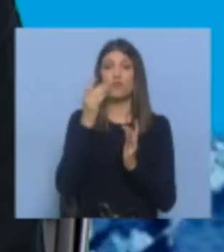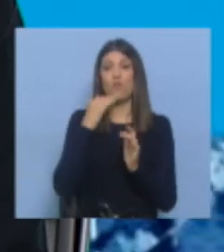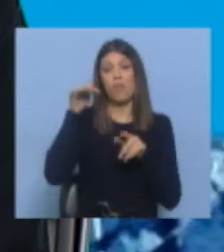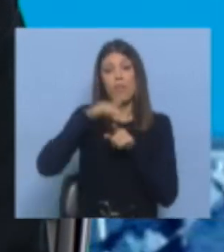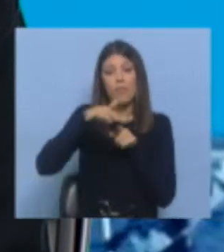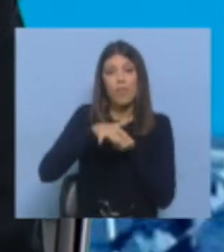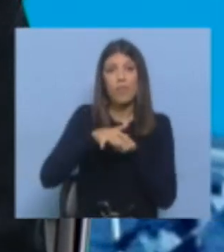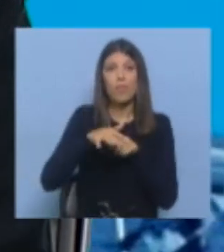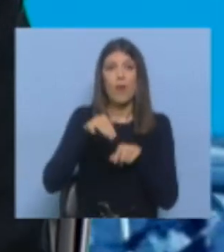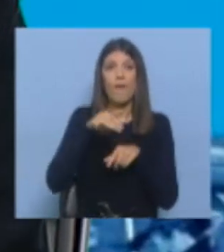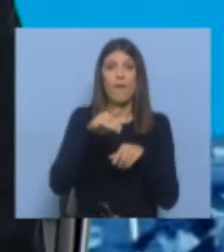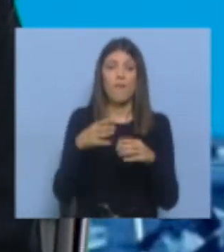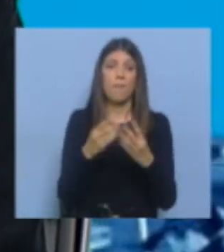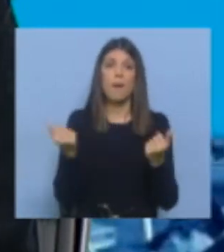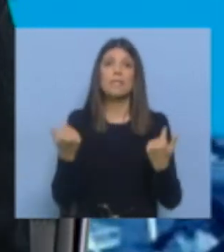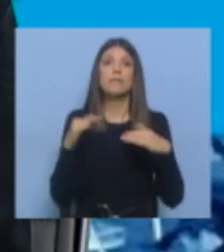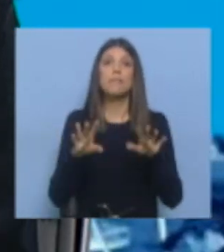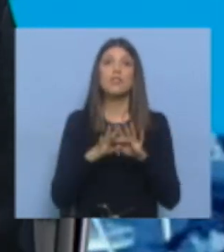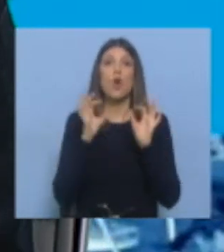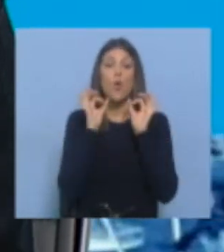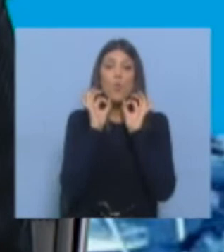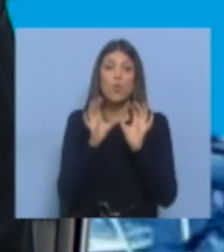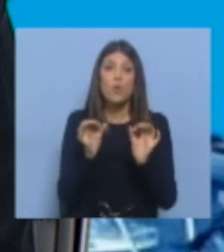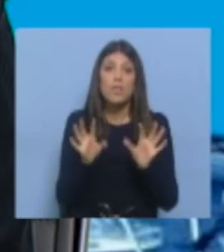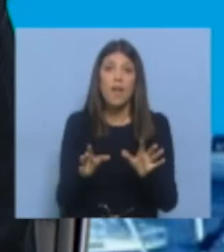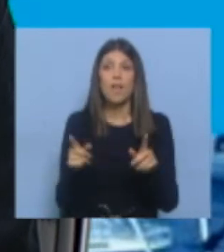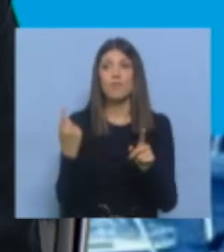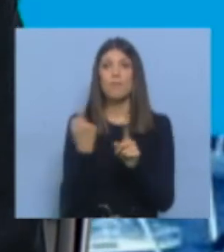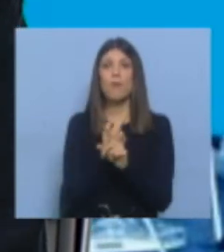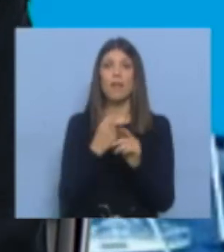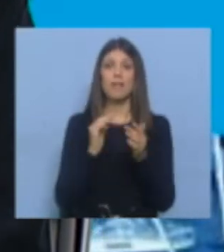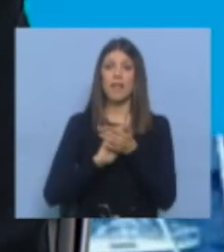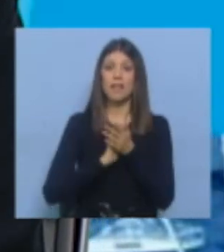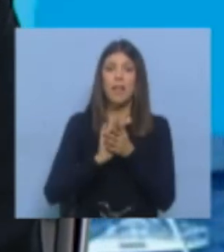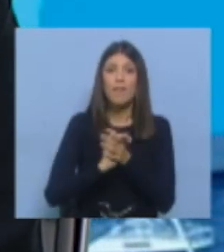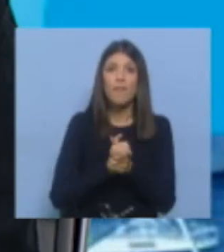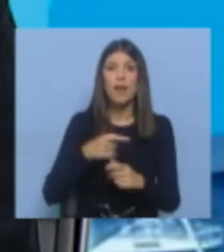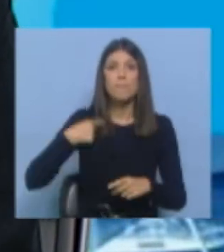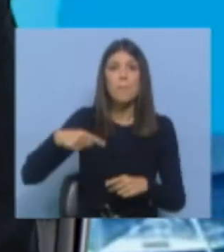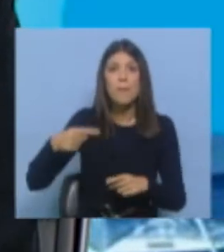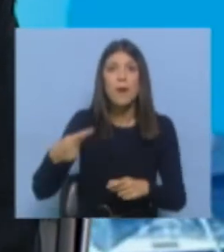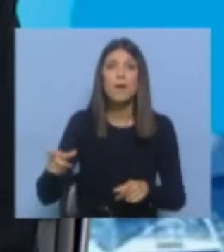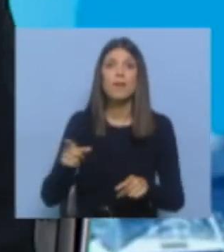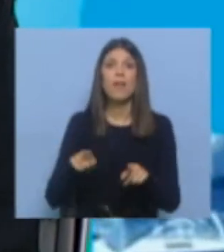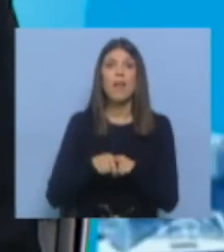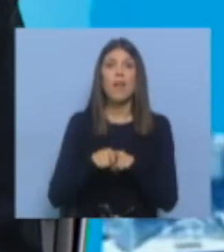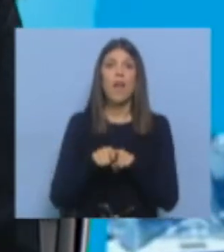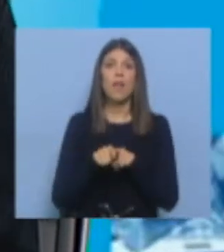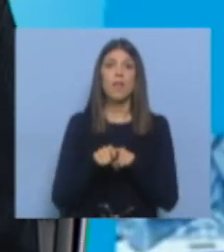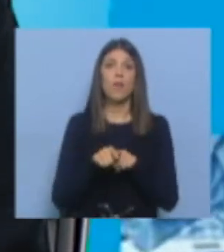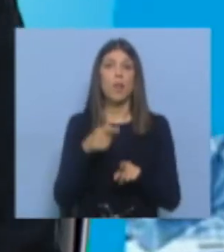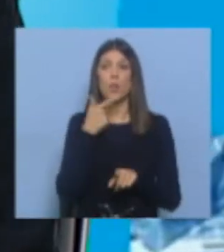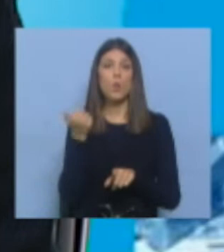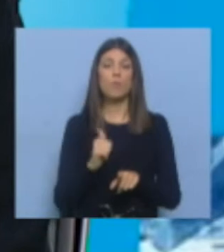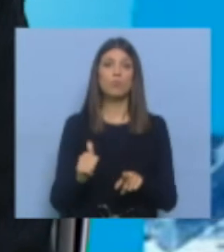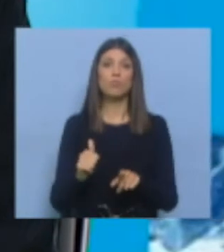assim como devemos ter cuidado em não ter as mãos sujas, não é verdade? Faz sentido que não coloquemos o próprio